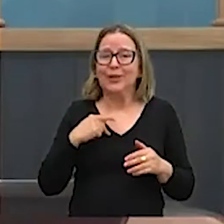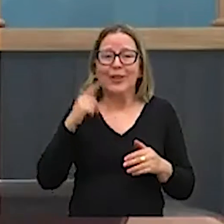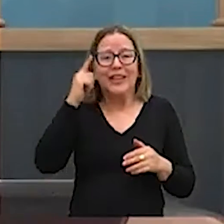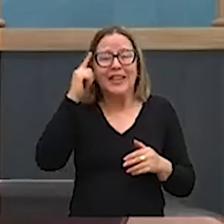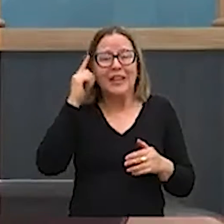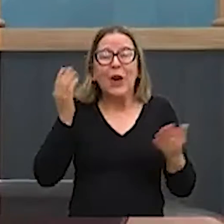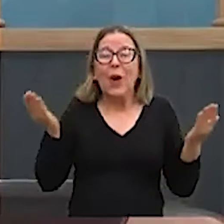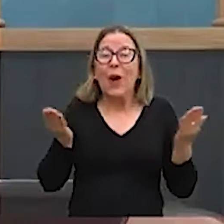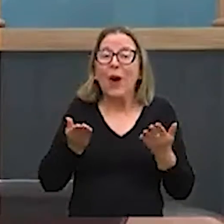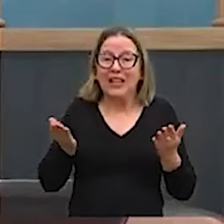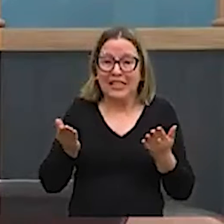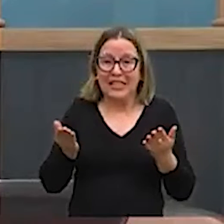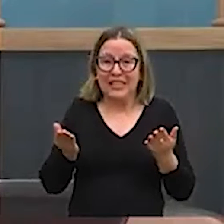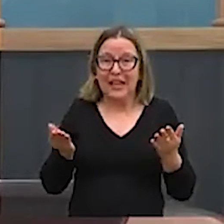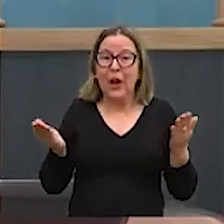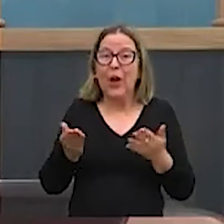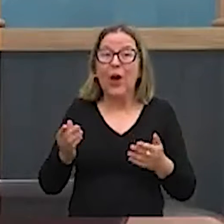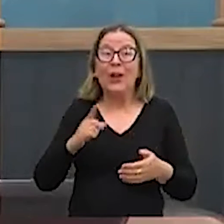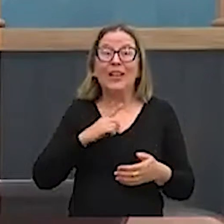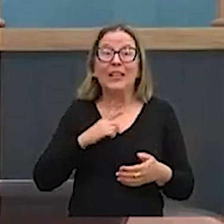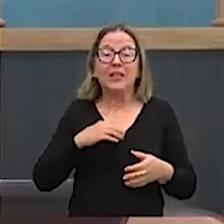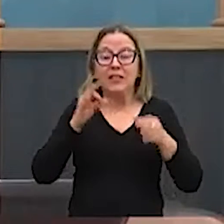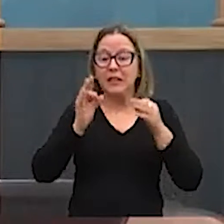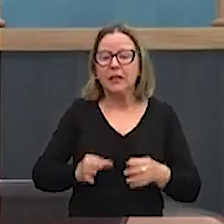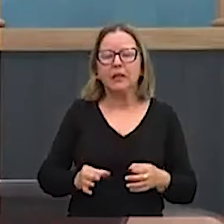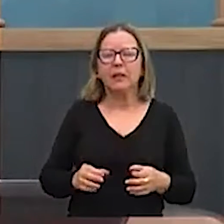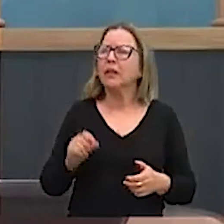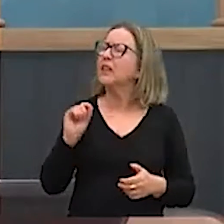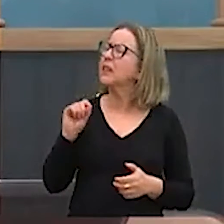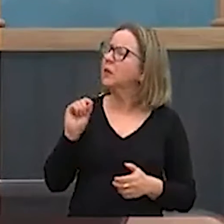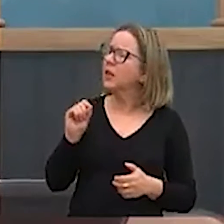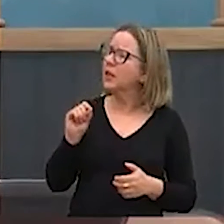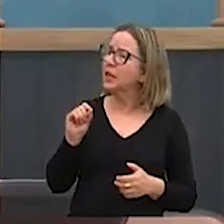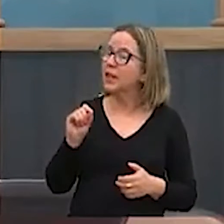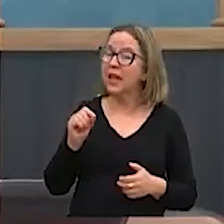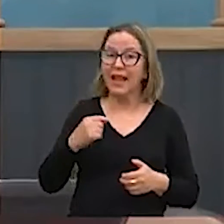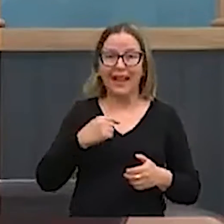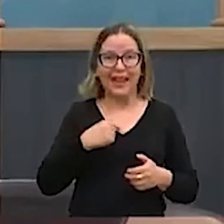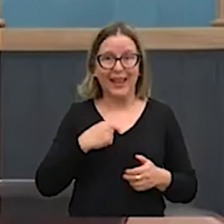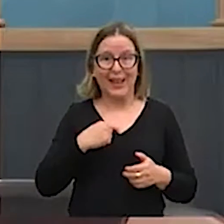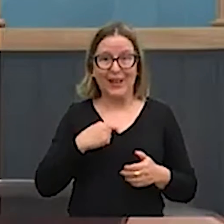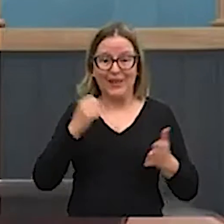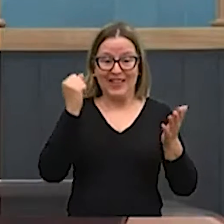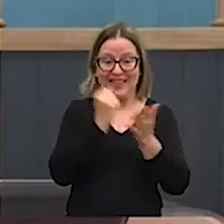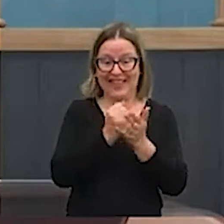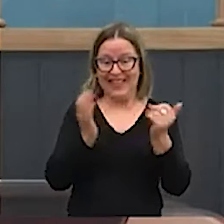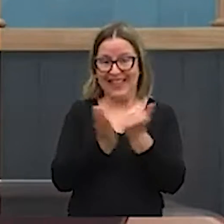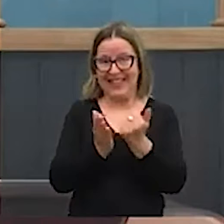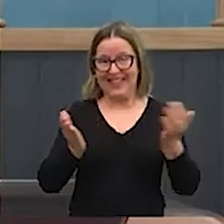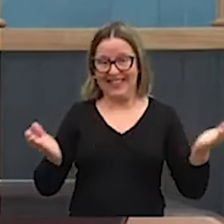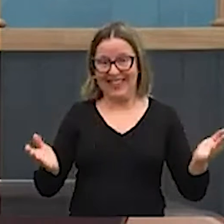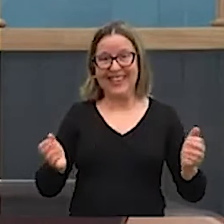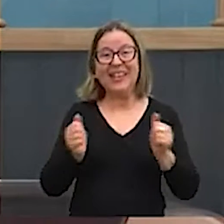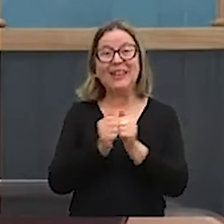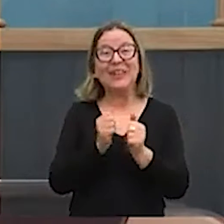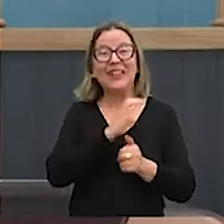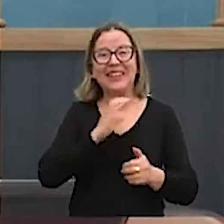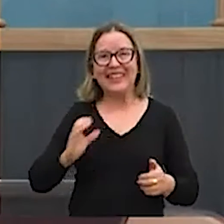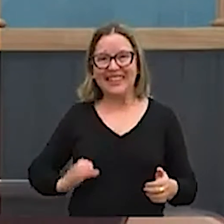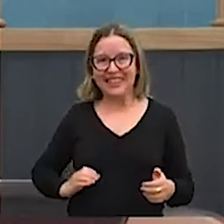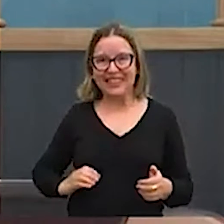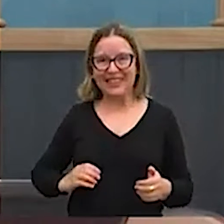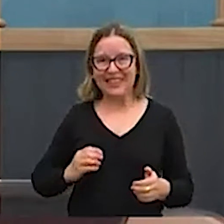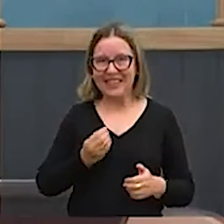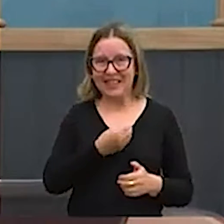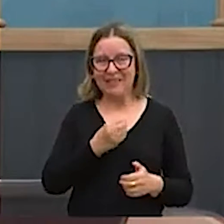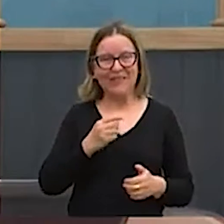eu tive certeza, de que eu estou crucificada com Cristo e vivo não mais eu, mas Cristo vive em